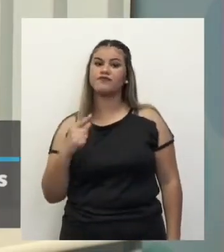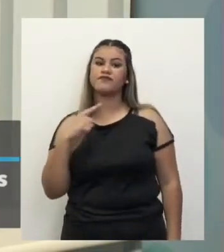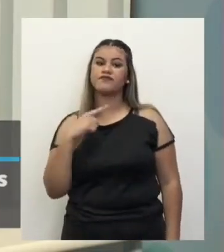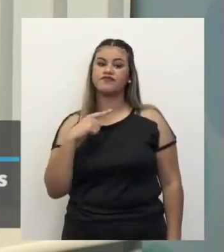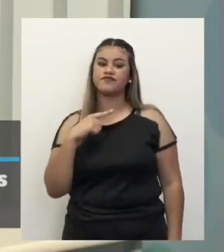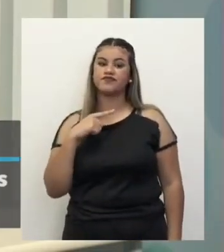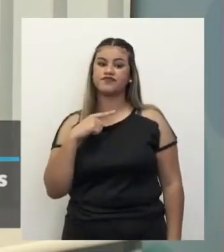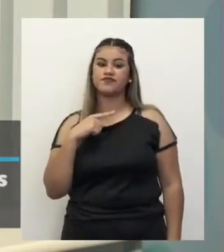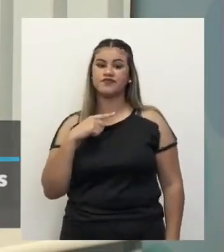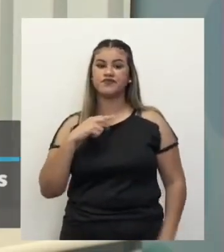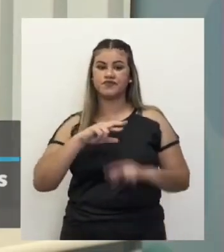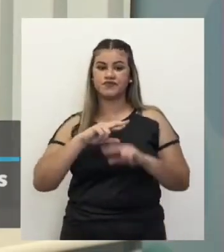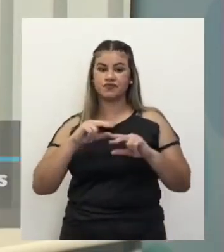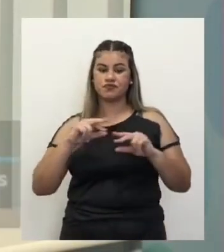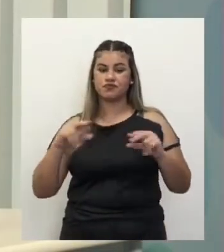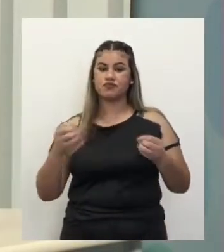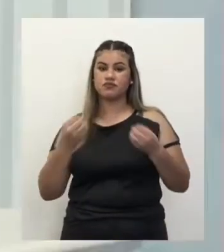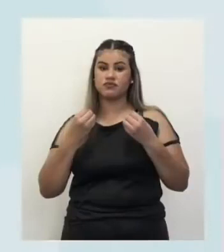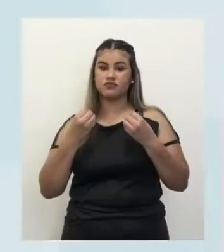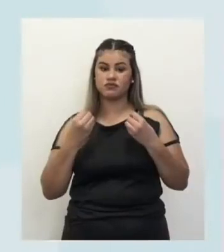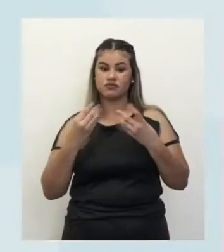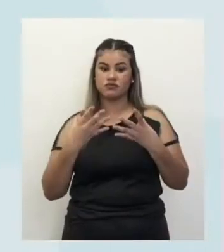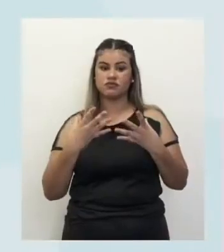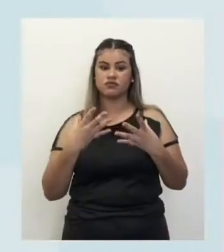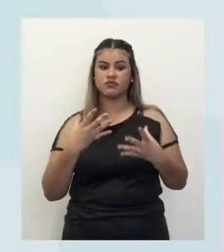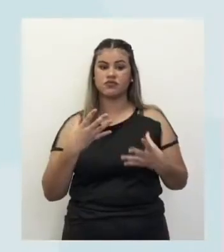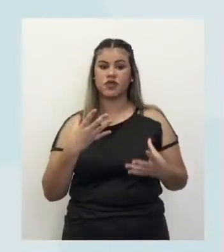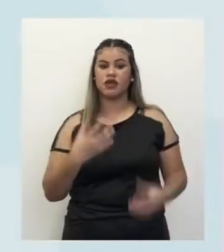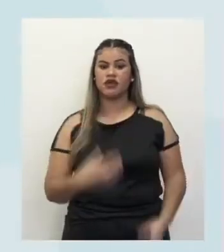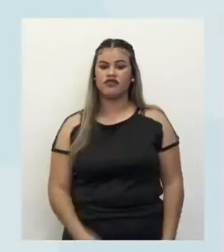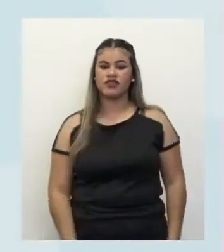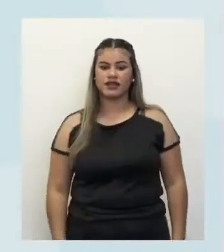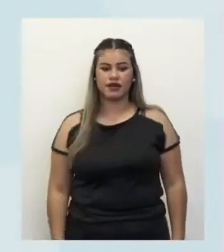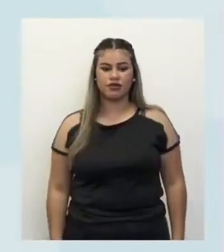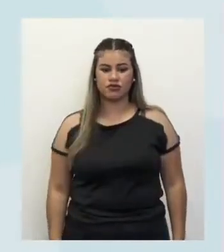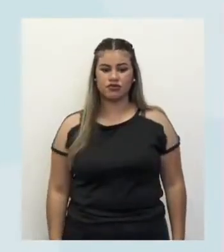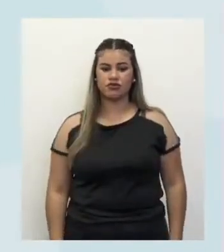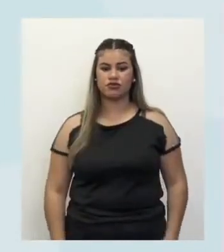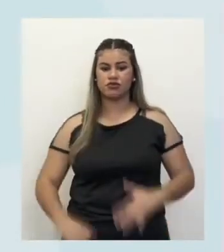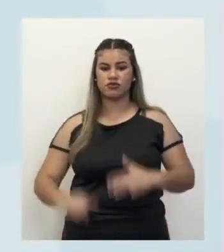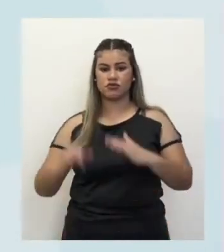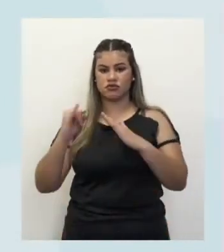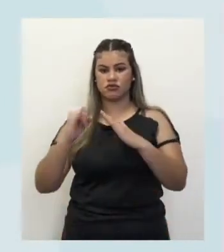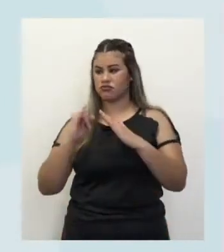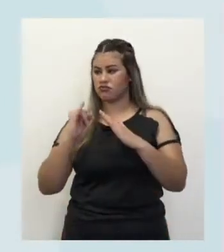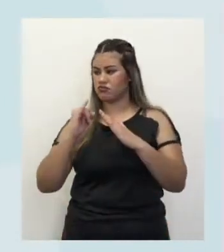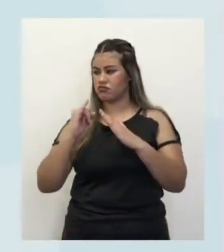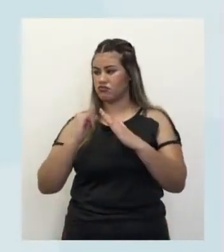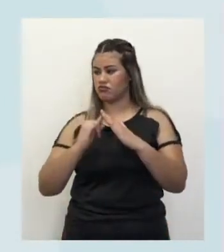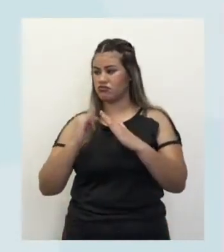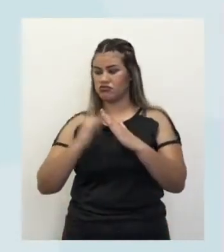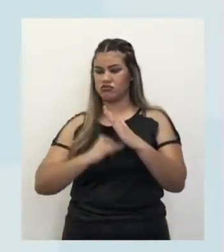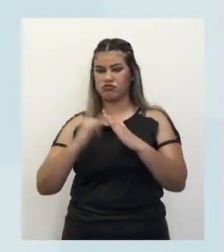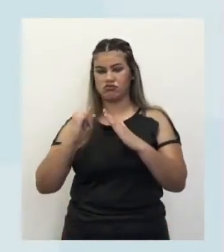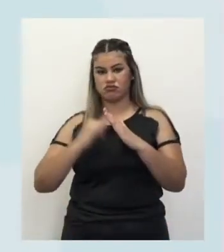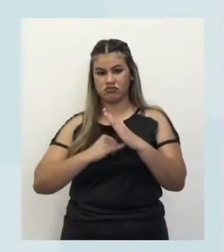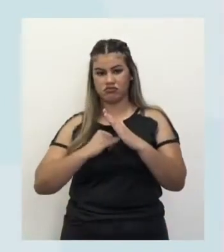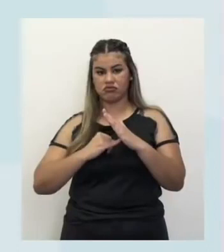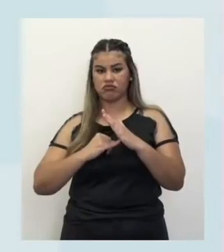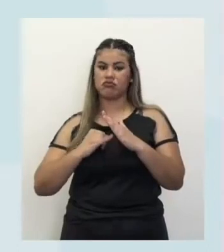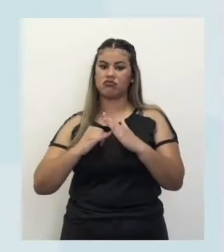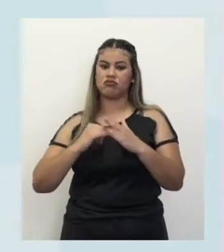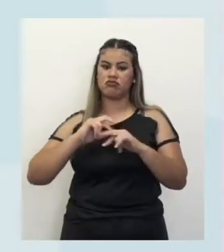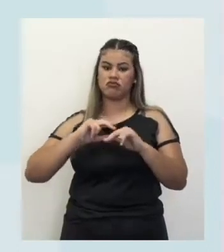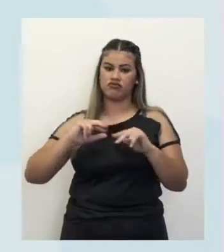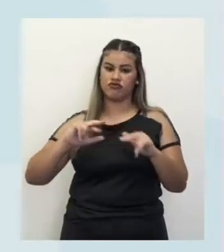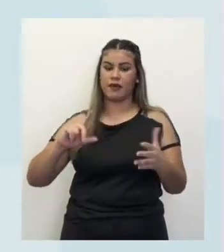questão dos benefícios fiscais, que aparece para vocês aí, a gente tem uma imagem ilustrativa, né? Quando a gente fala disso, a gente está